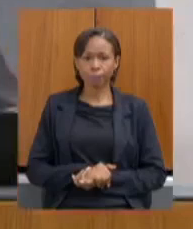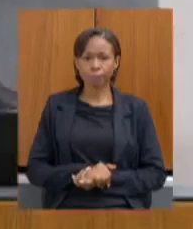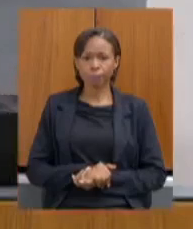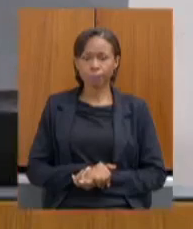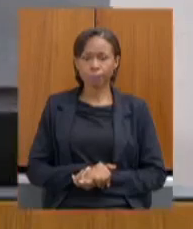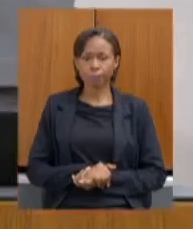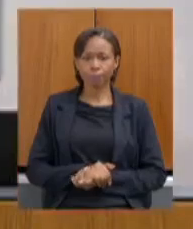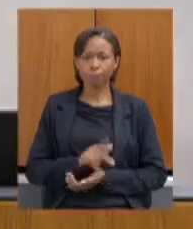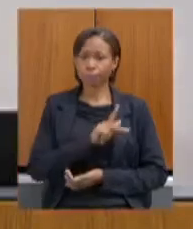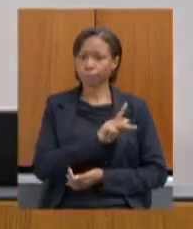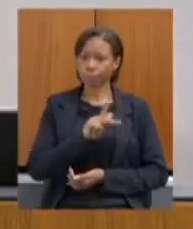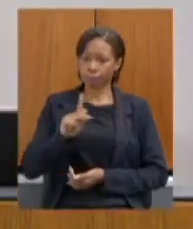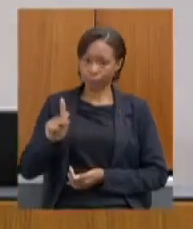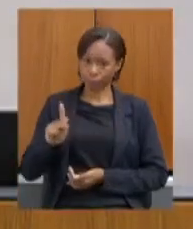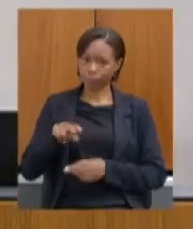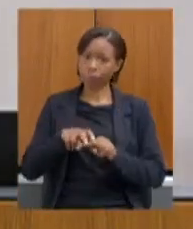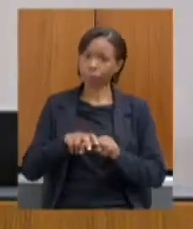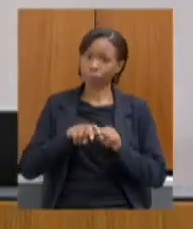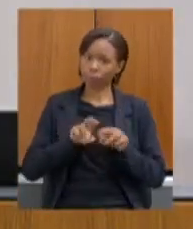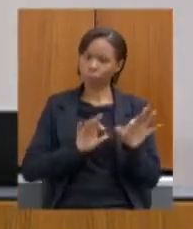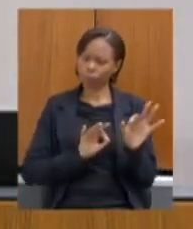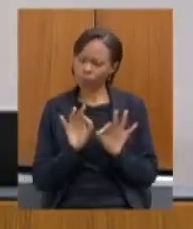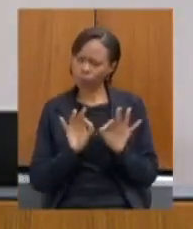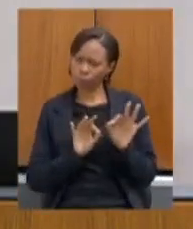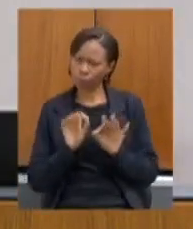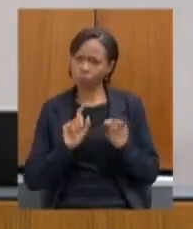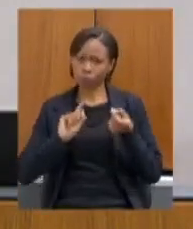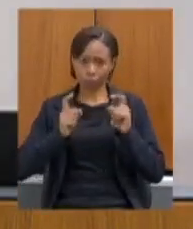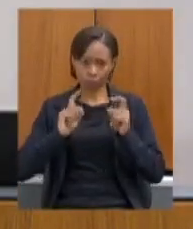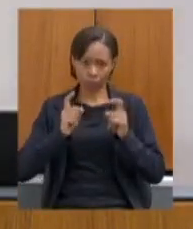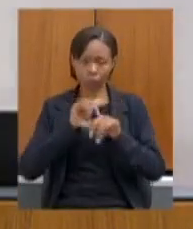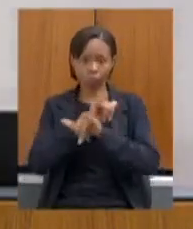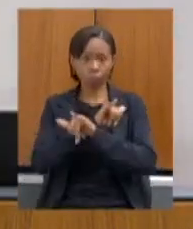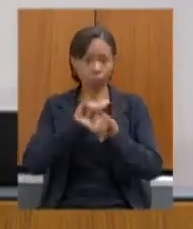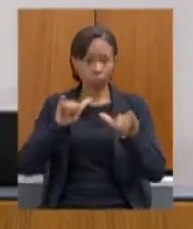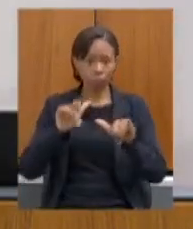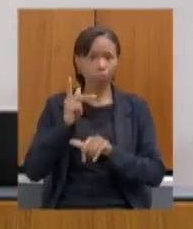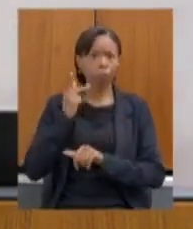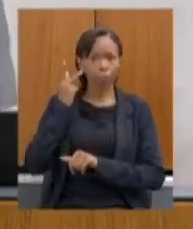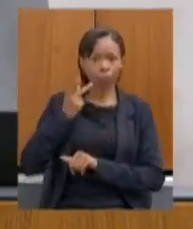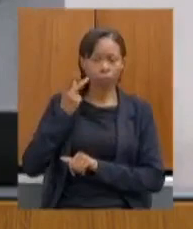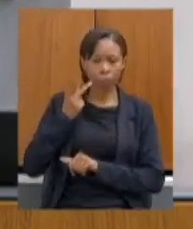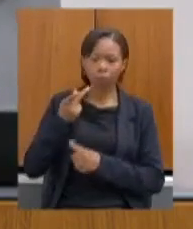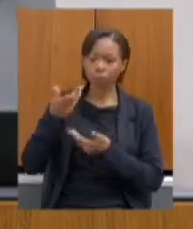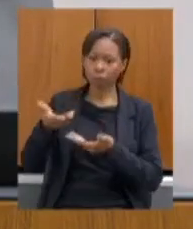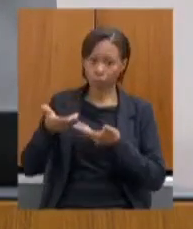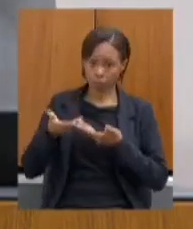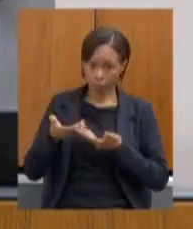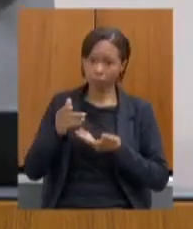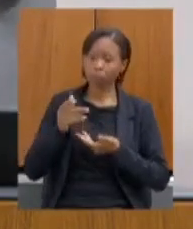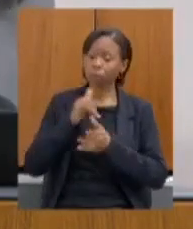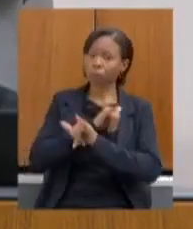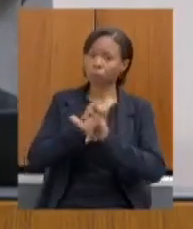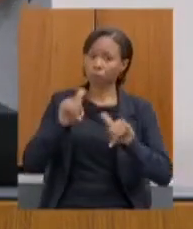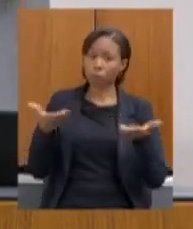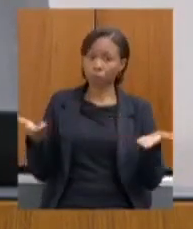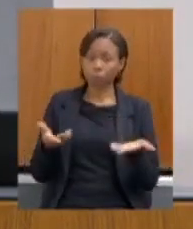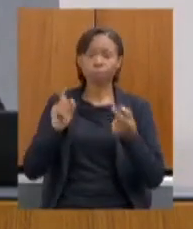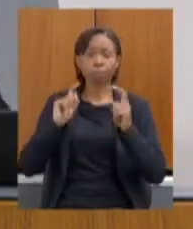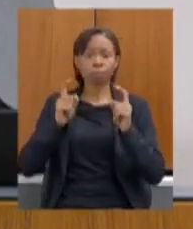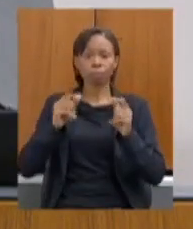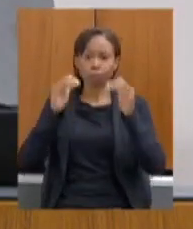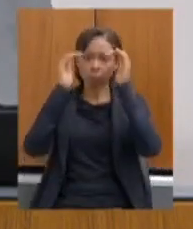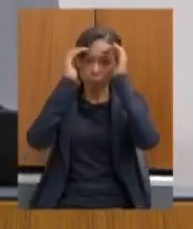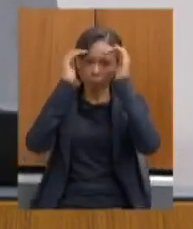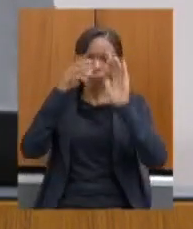A presidência, tendo em vista a organização dos trabalhos, comunica aos parlamentares e aos convidados que os atos dessa reunião obedecerão as